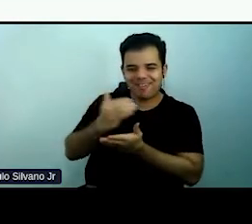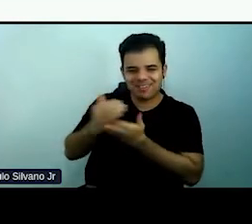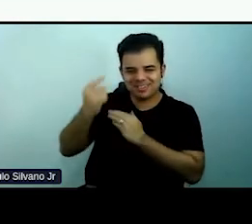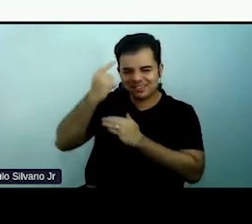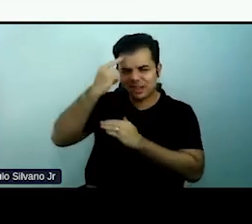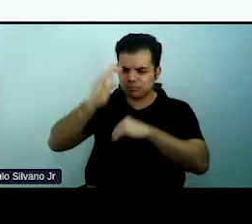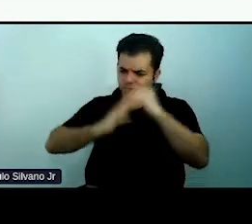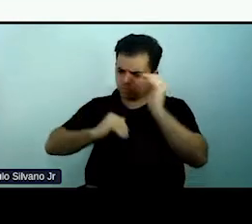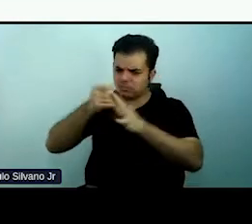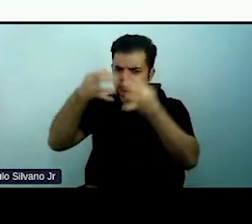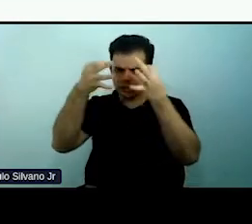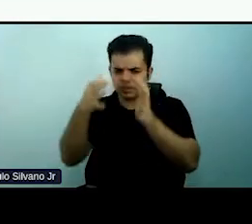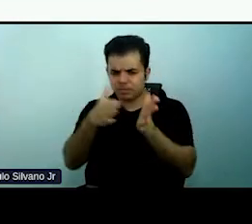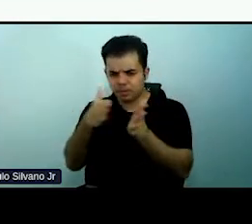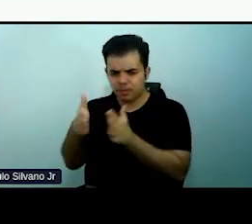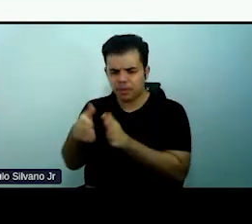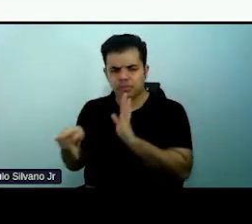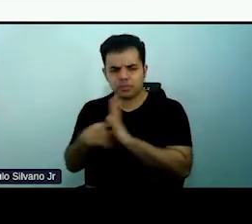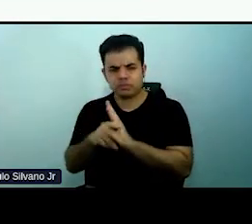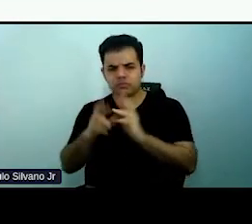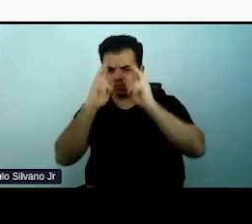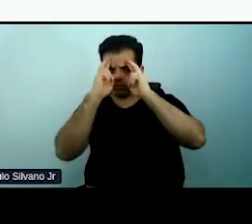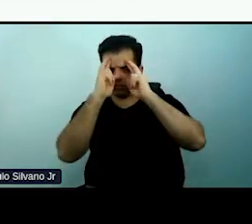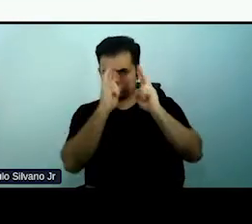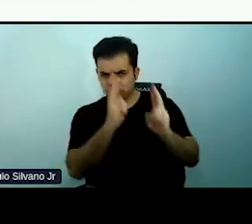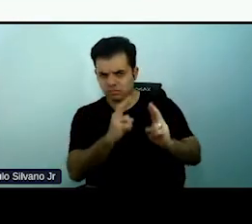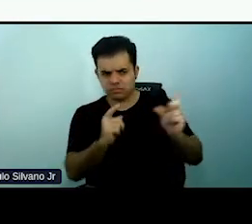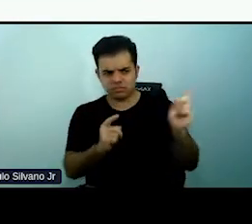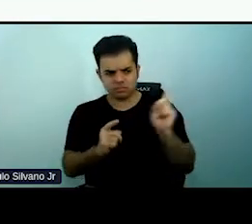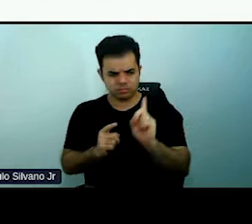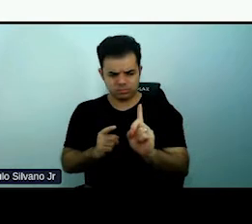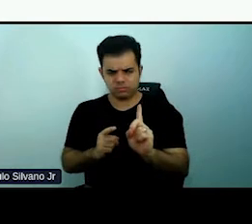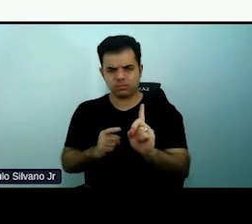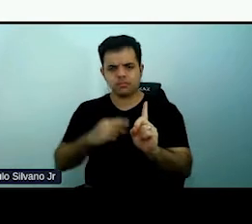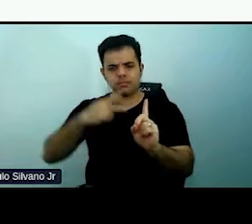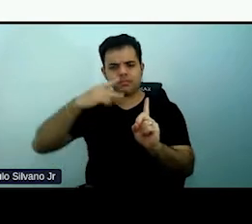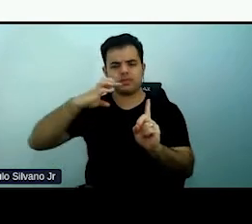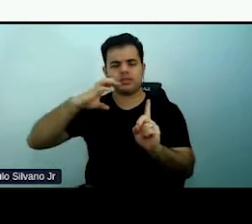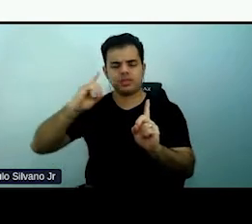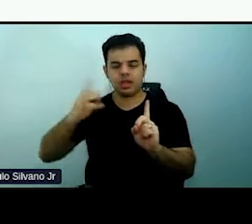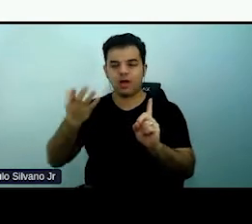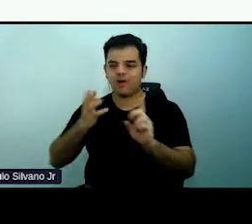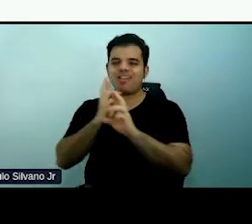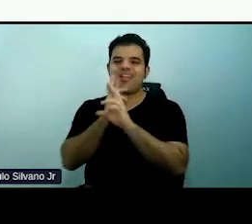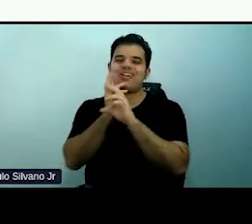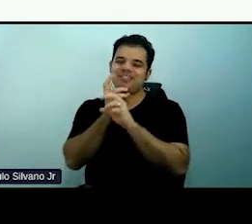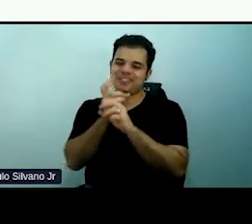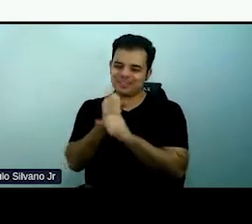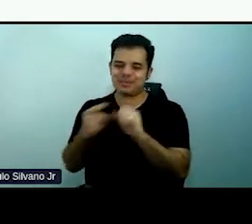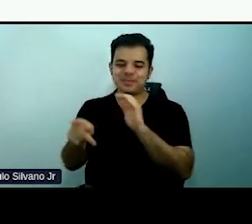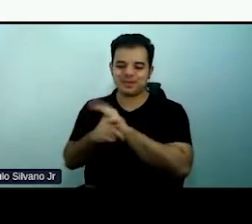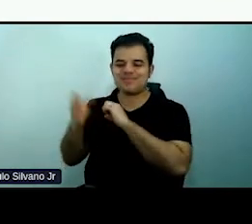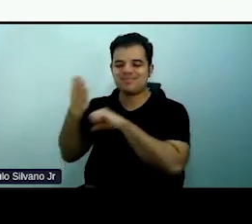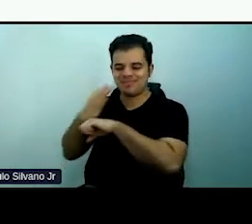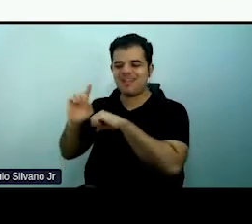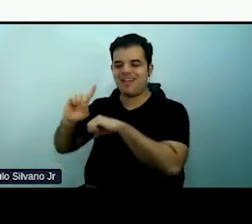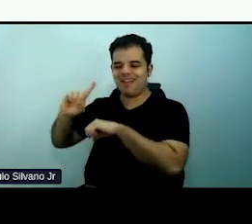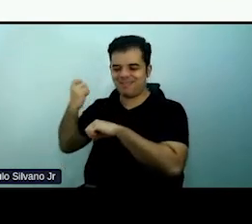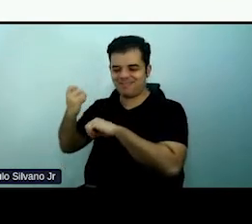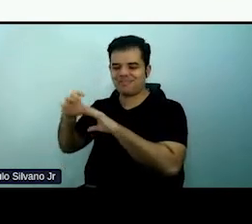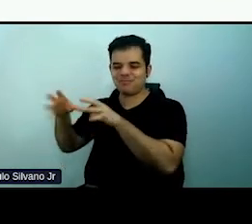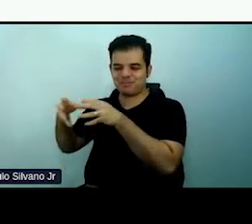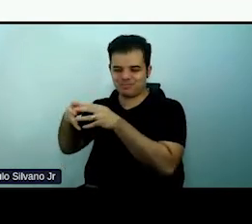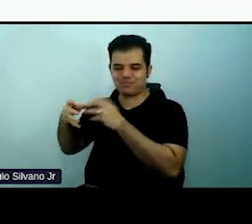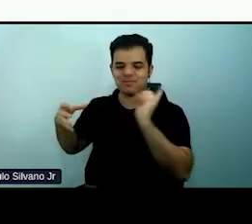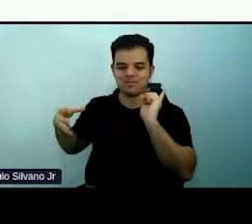práticas, essas dicas, o Álvaro vai trazer aqui para vocês alguns resultados exatamente desse treinamento antes com a equipe,